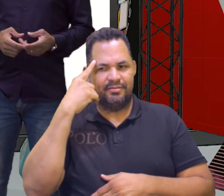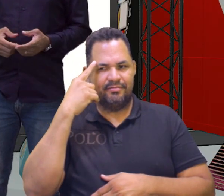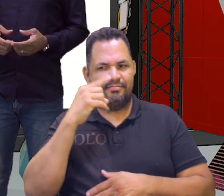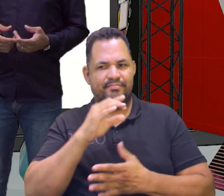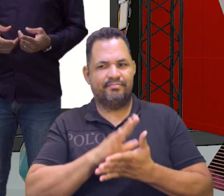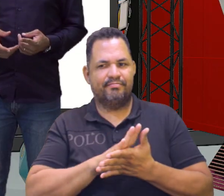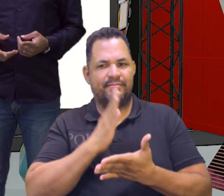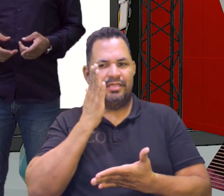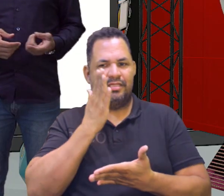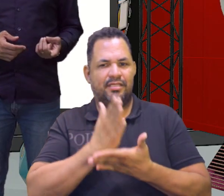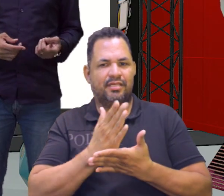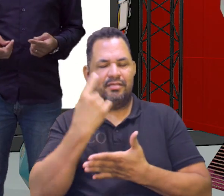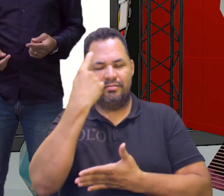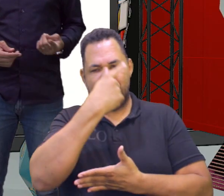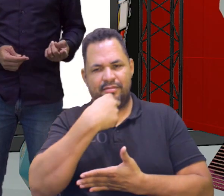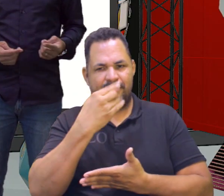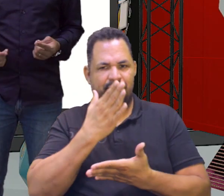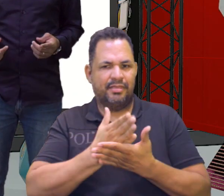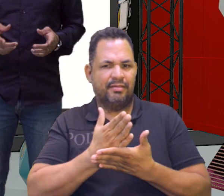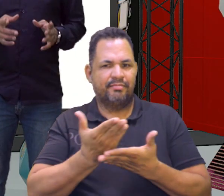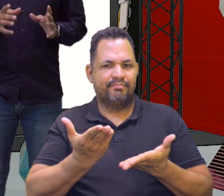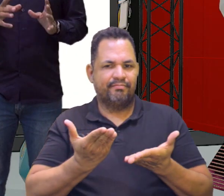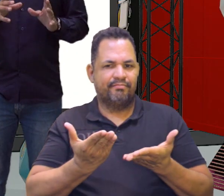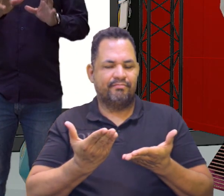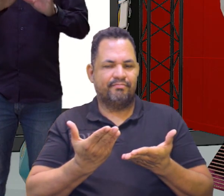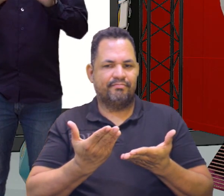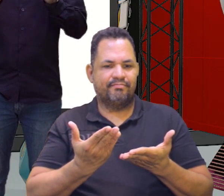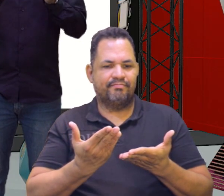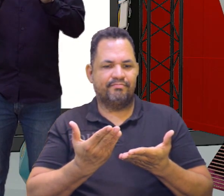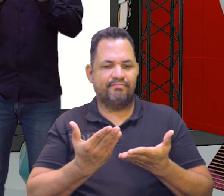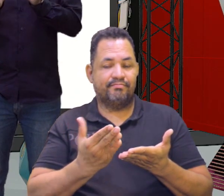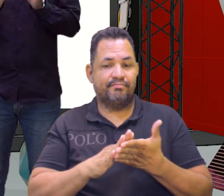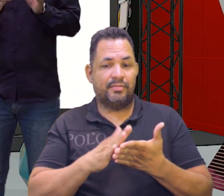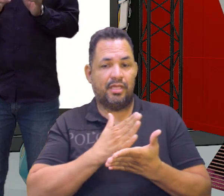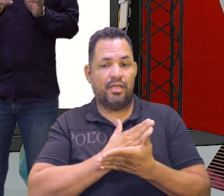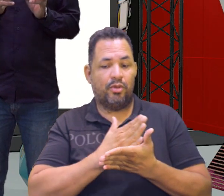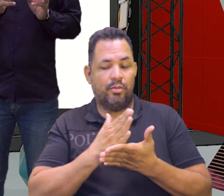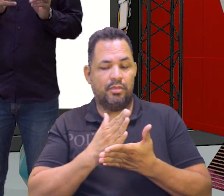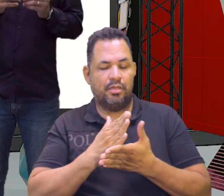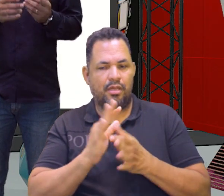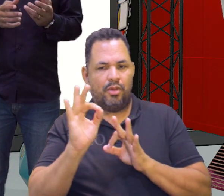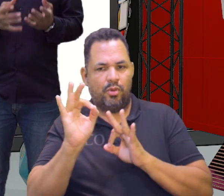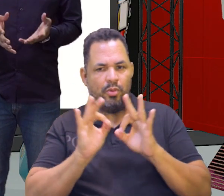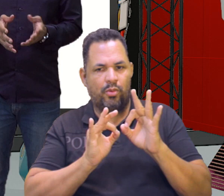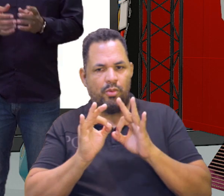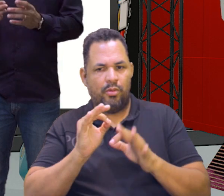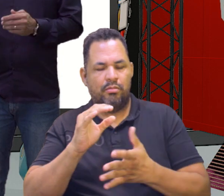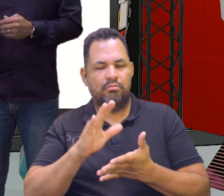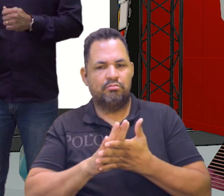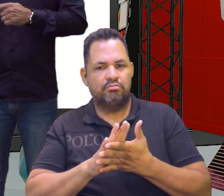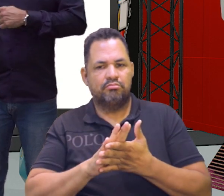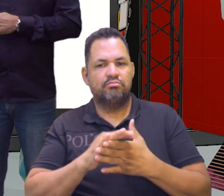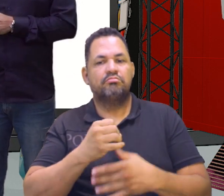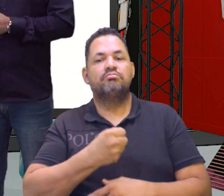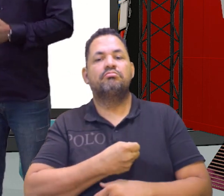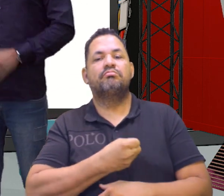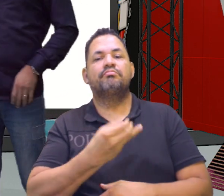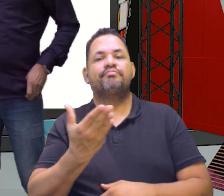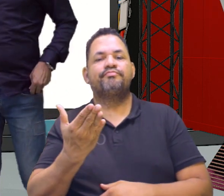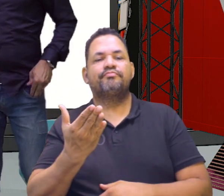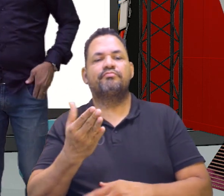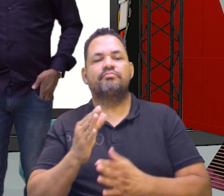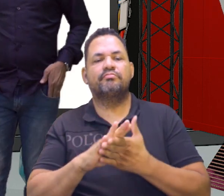meia. Será que isso existe? Meia hora e meia. A gente tem que começar a organizar. Tem. É quanto?